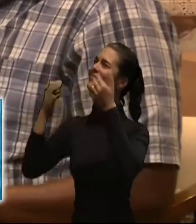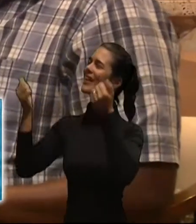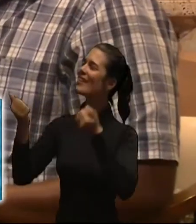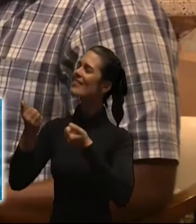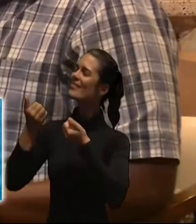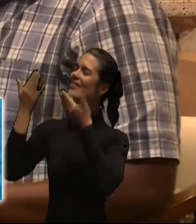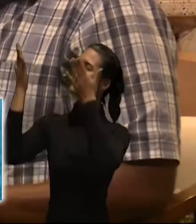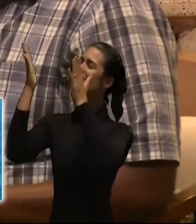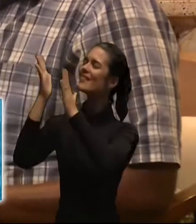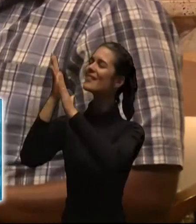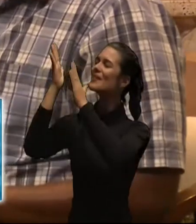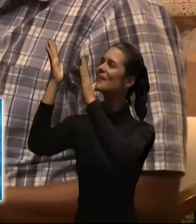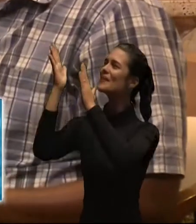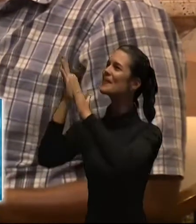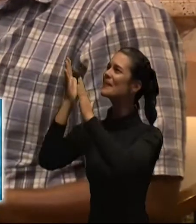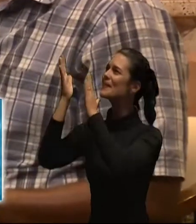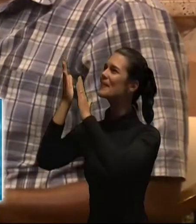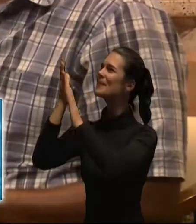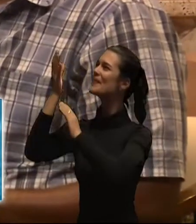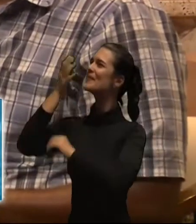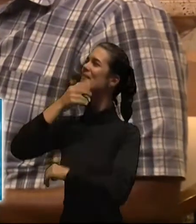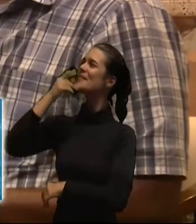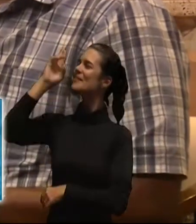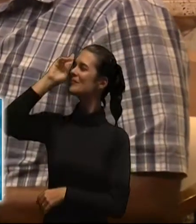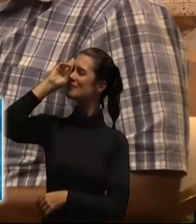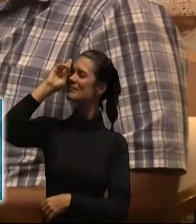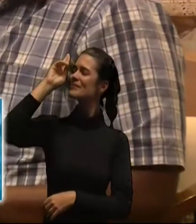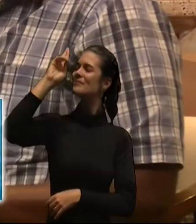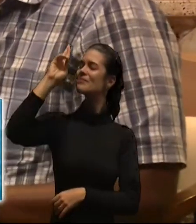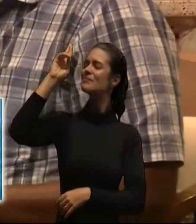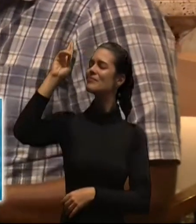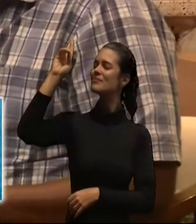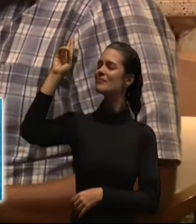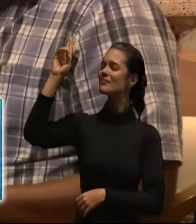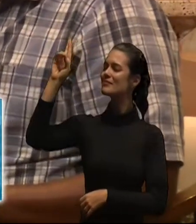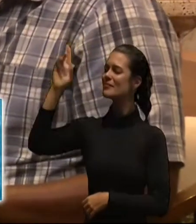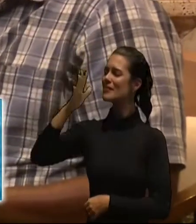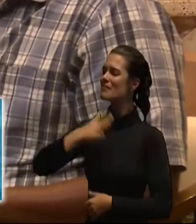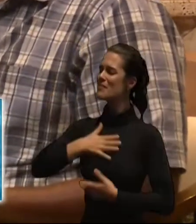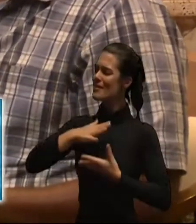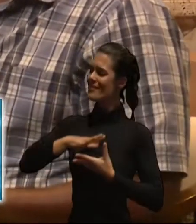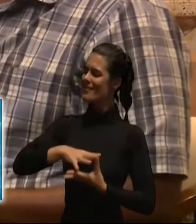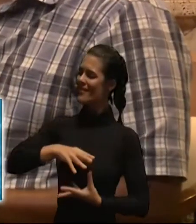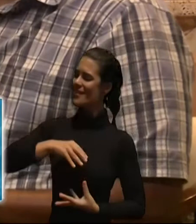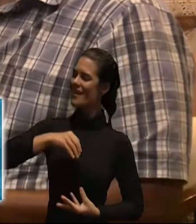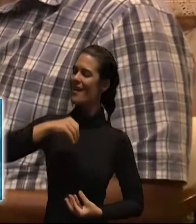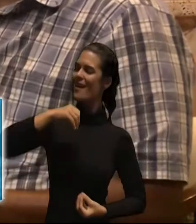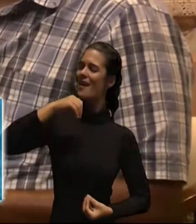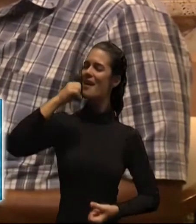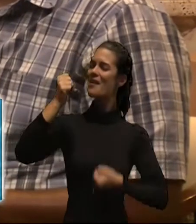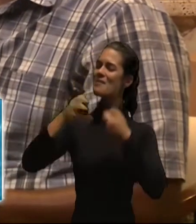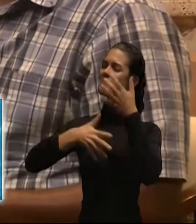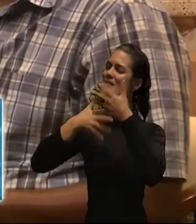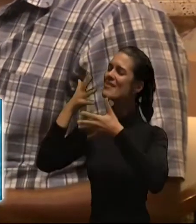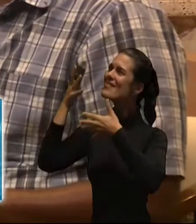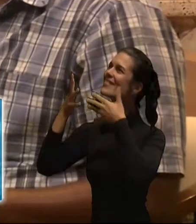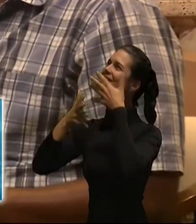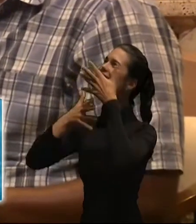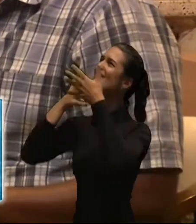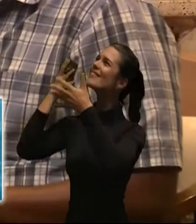rende-lhe sempre ardente louvor. Canta minha alma, canta